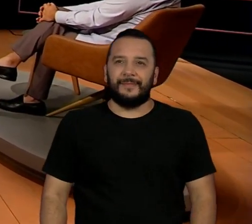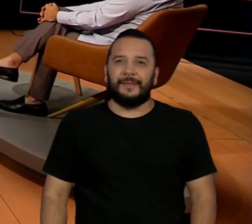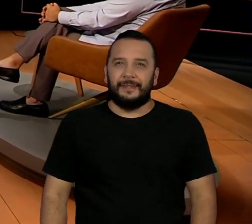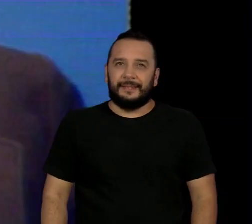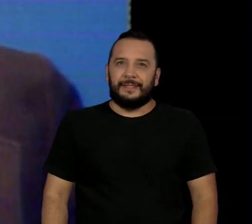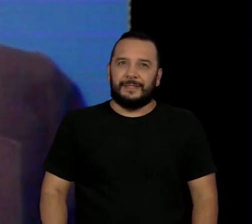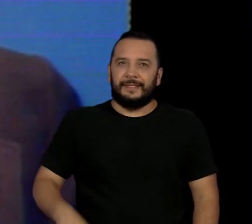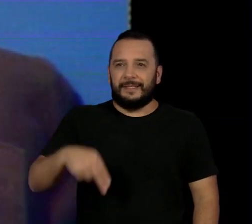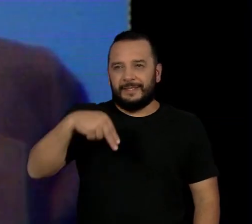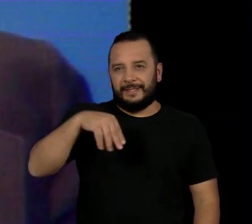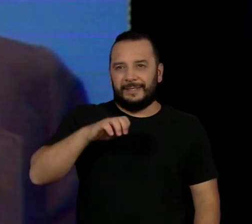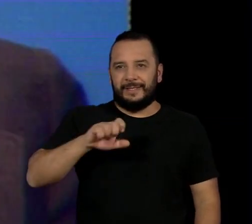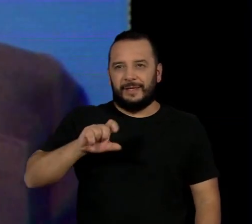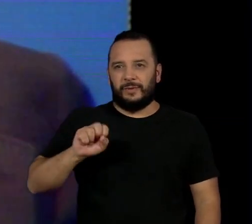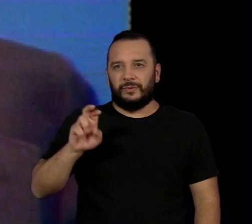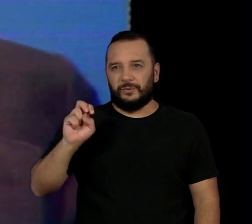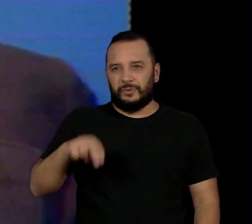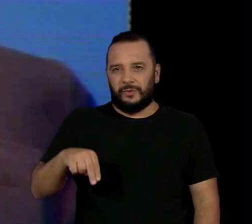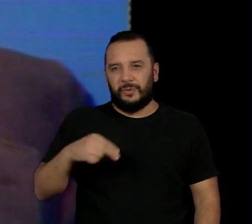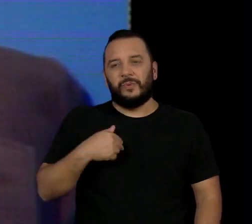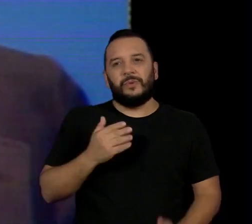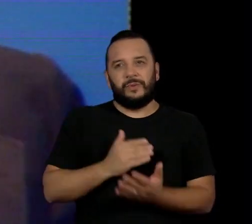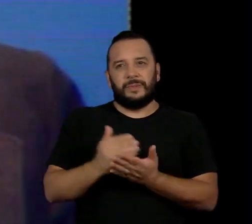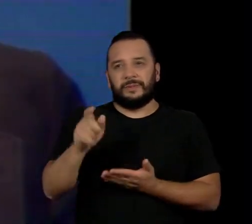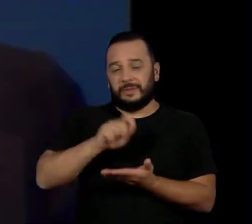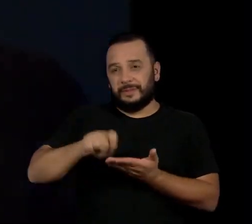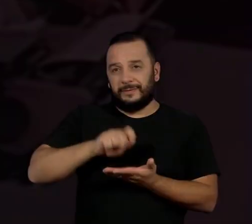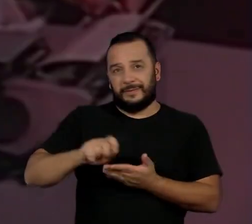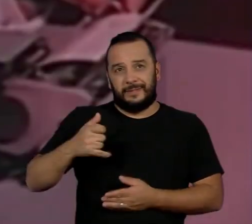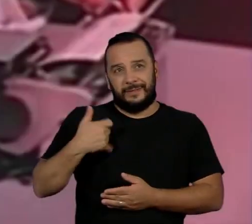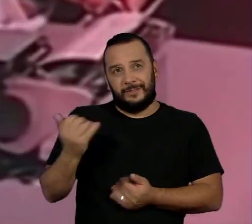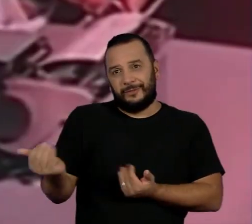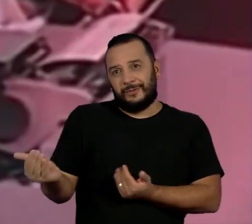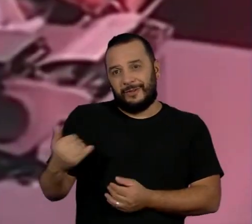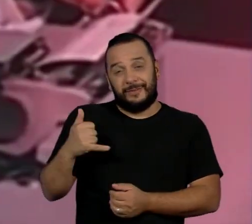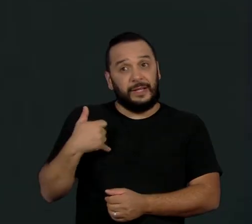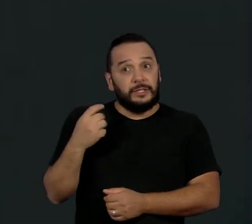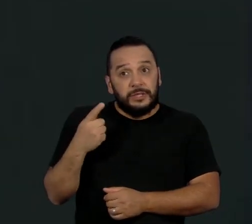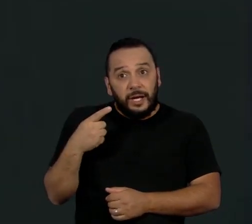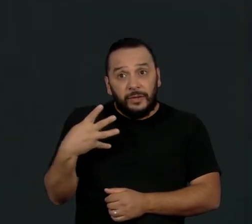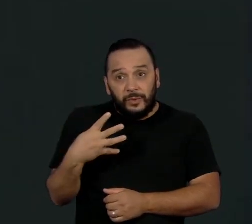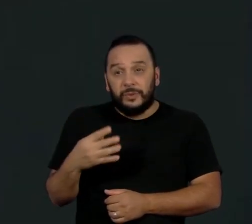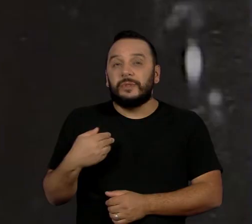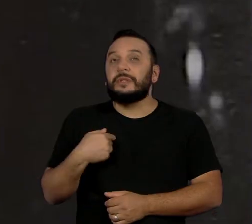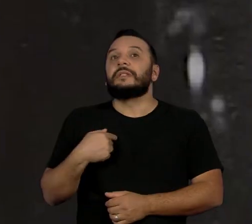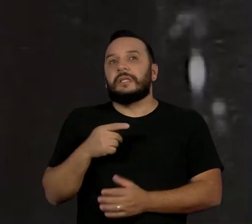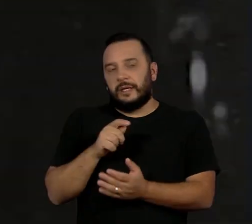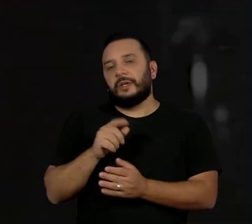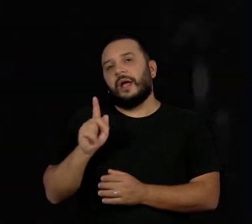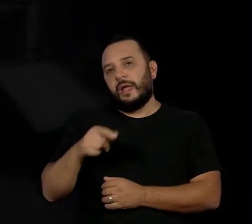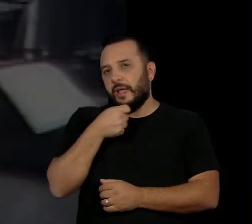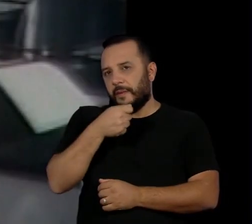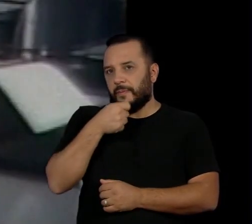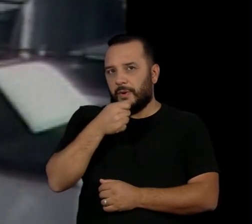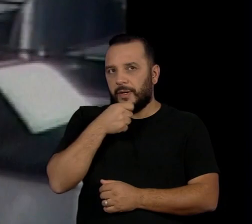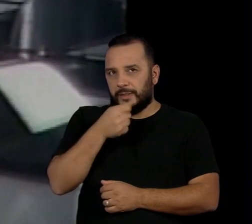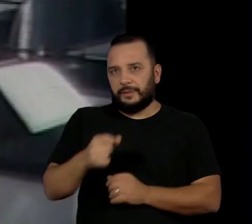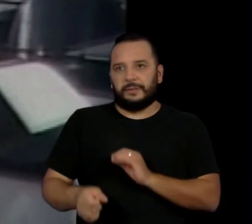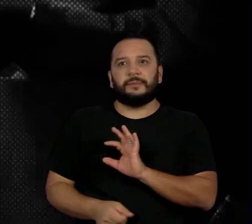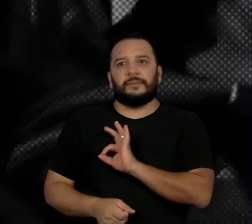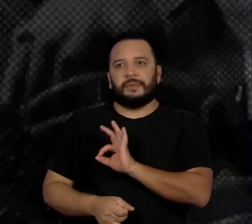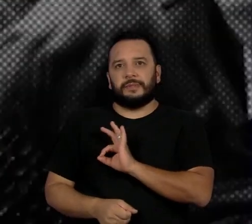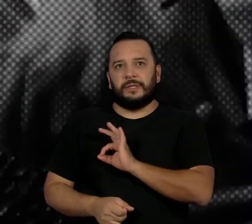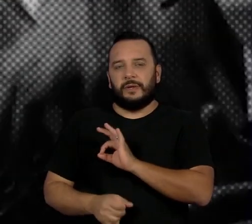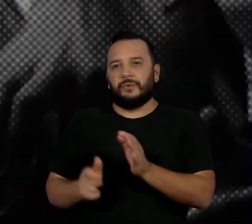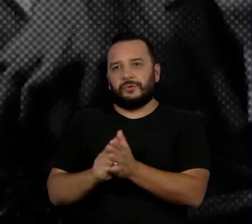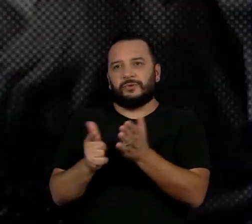Nelson Rodrigues começou a escrever bem cedo, aos 14 anos de idade, como repórter policial do jornal do seu